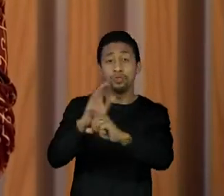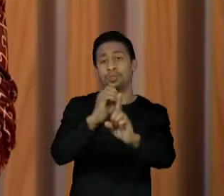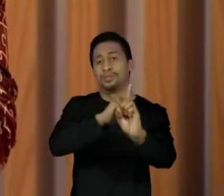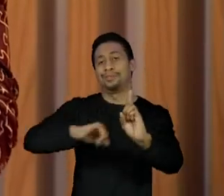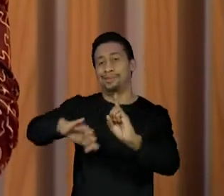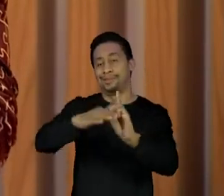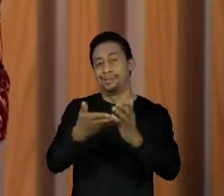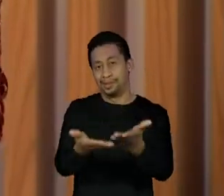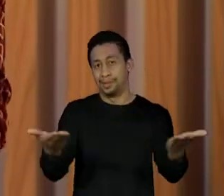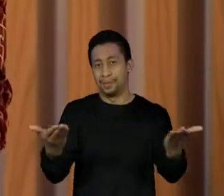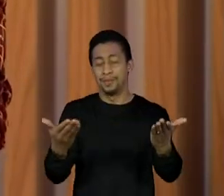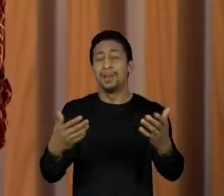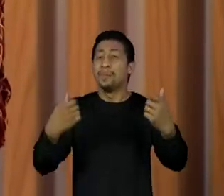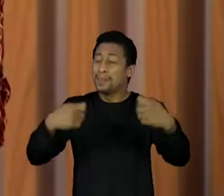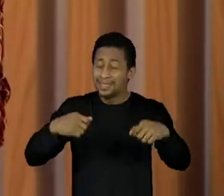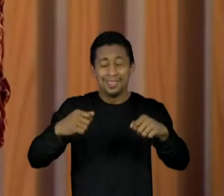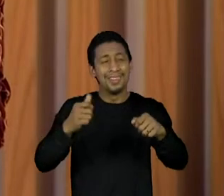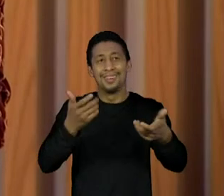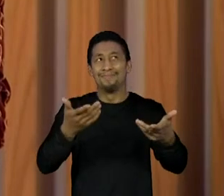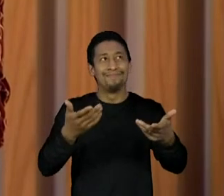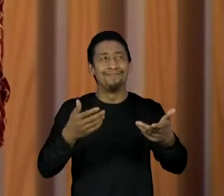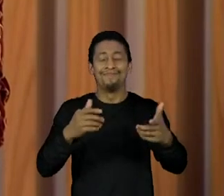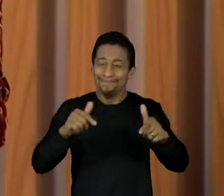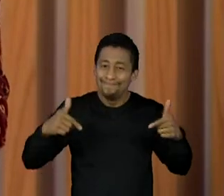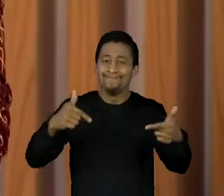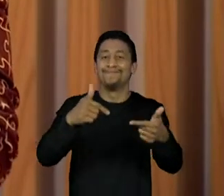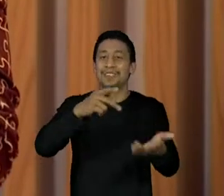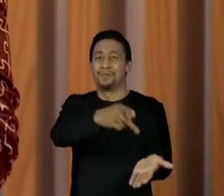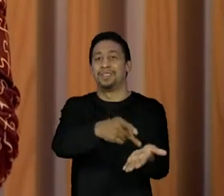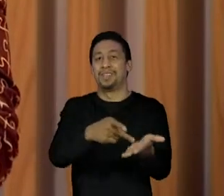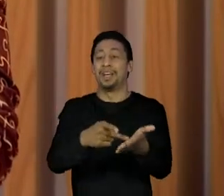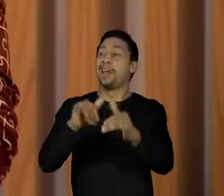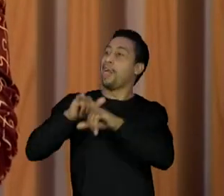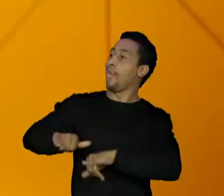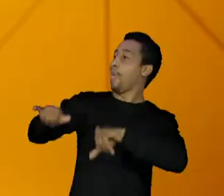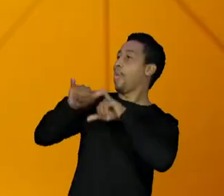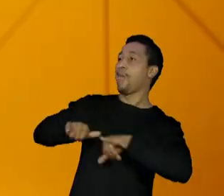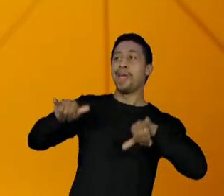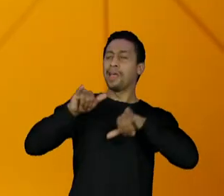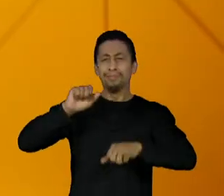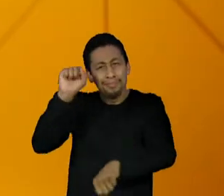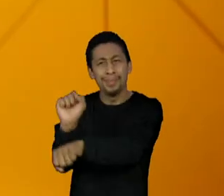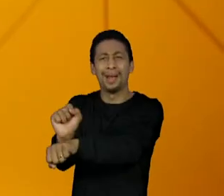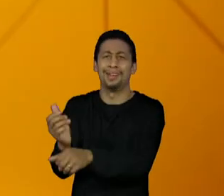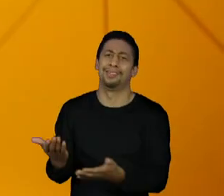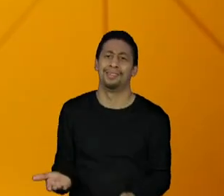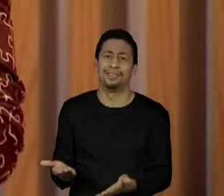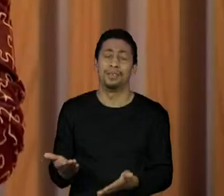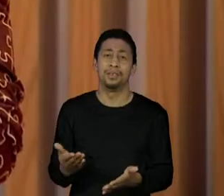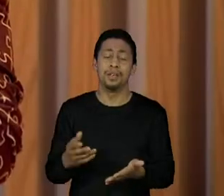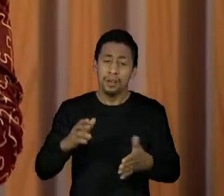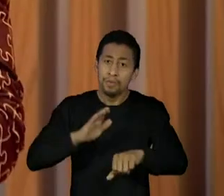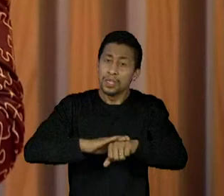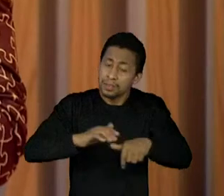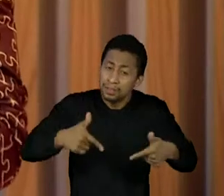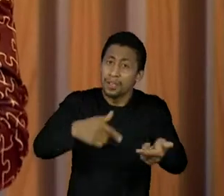propaganda e compreender a verdade. Porque Deus é a verdade. Seja qual nome